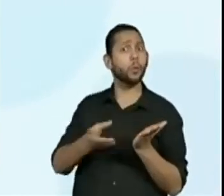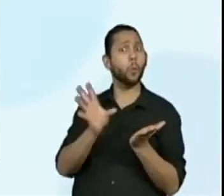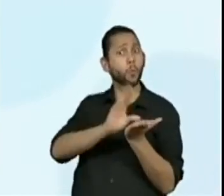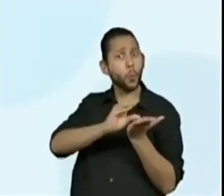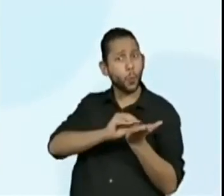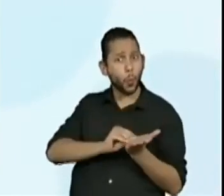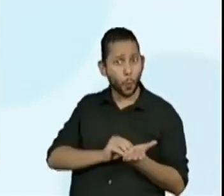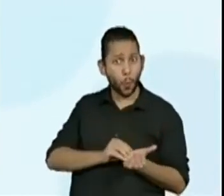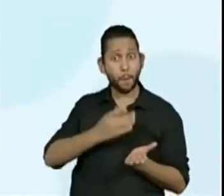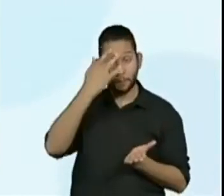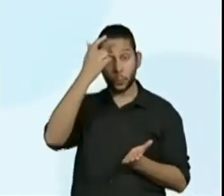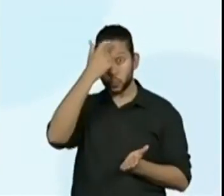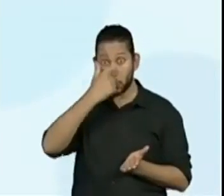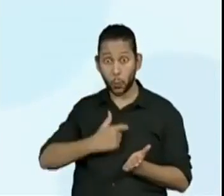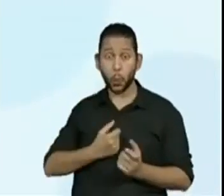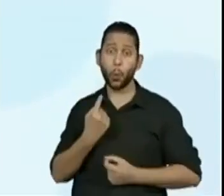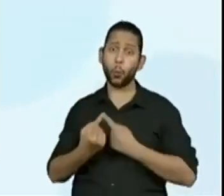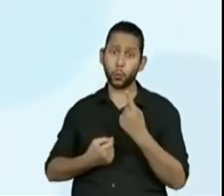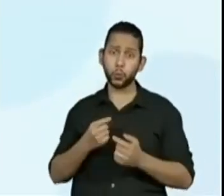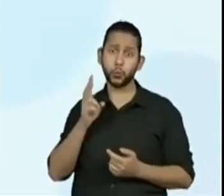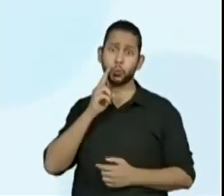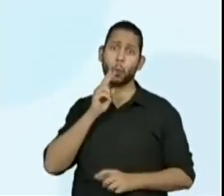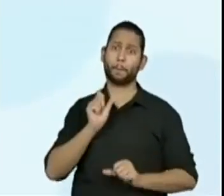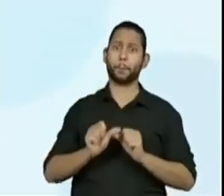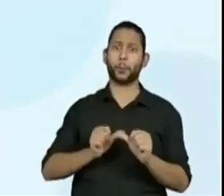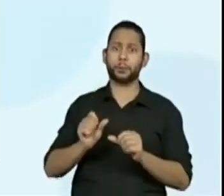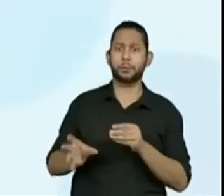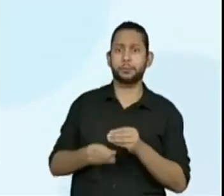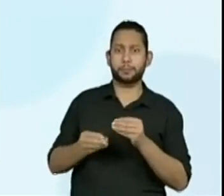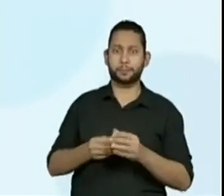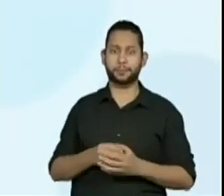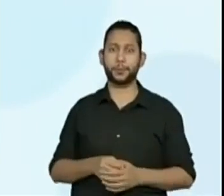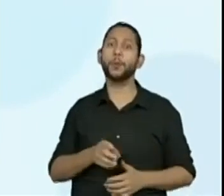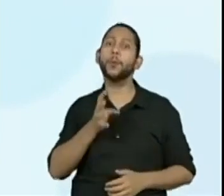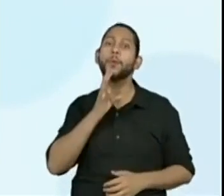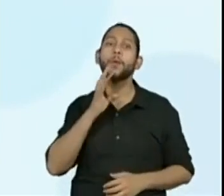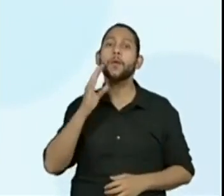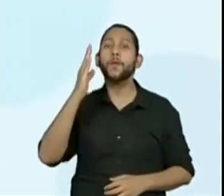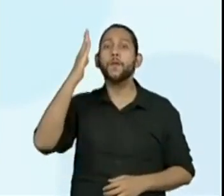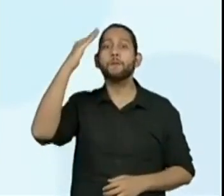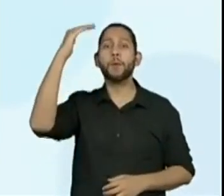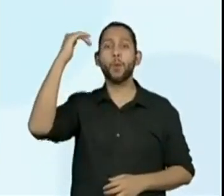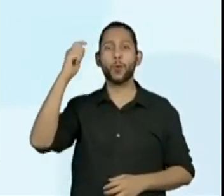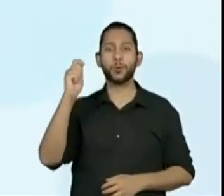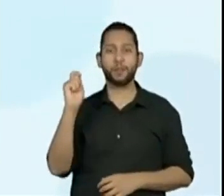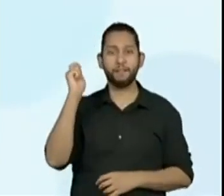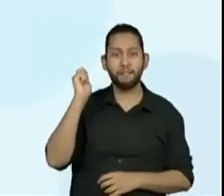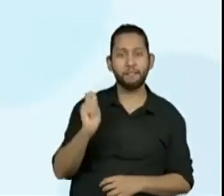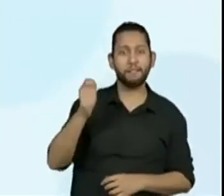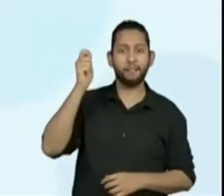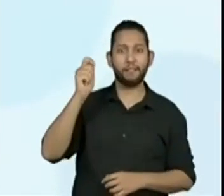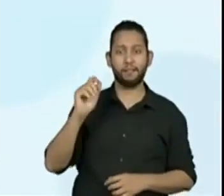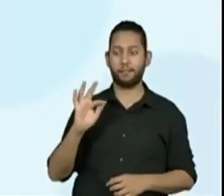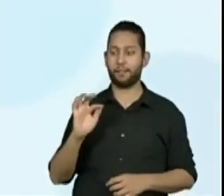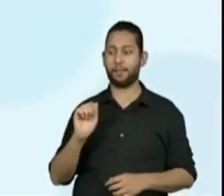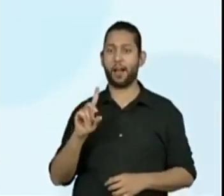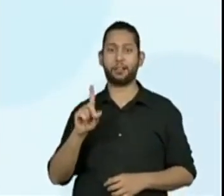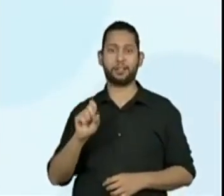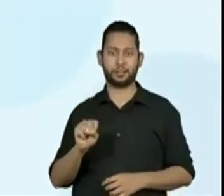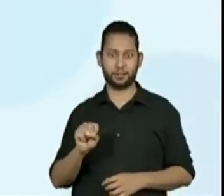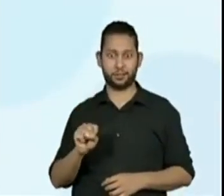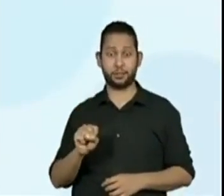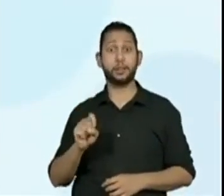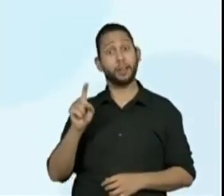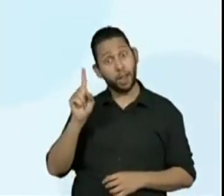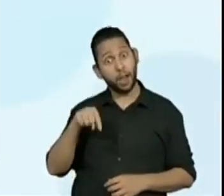fazem modificações nas histórias. Os contos de fada fazem parte dos contos tradicionais. Eles